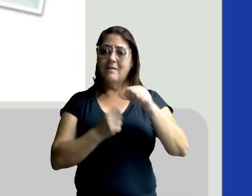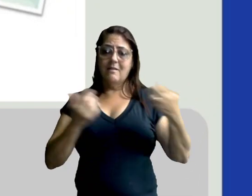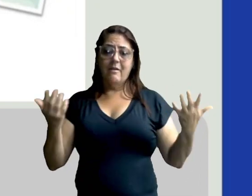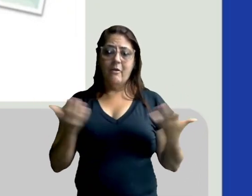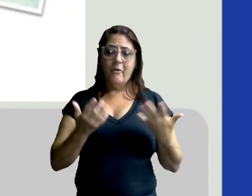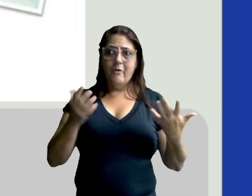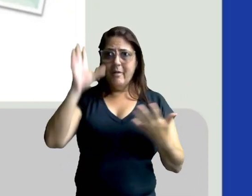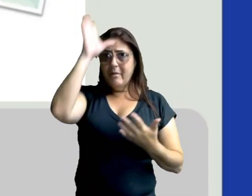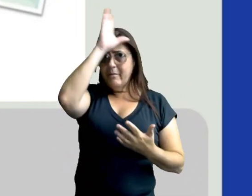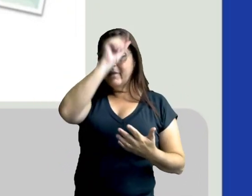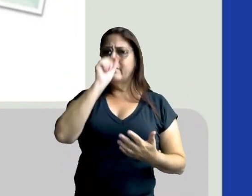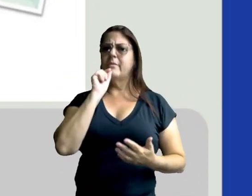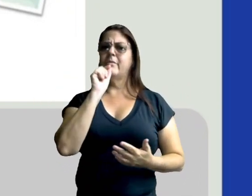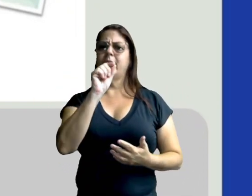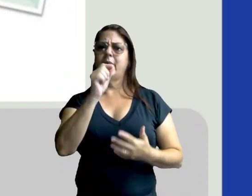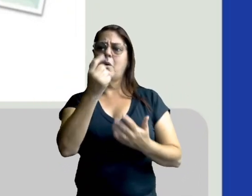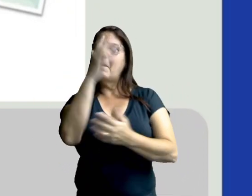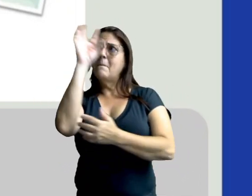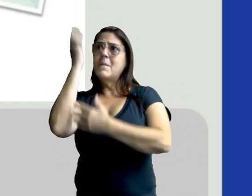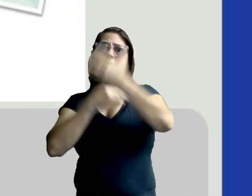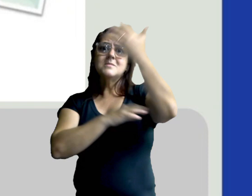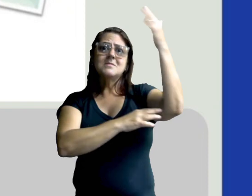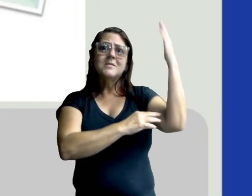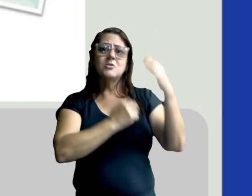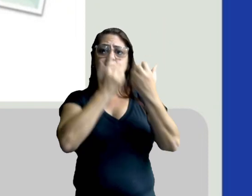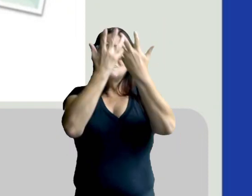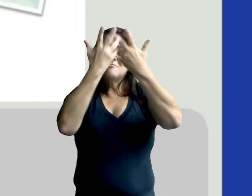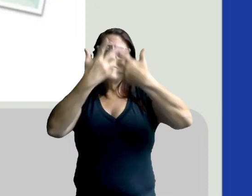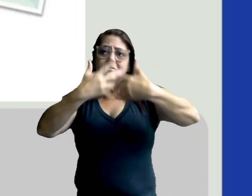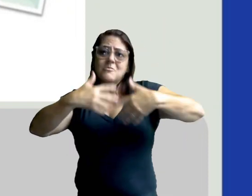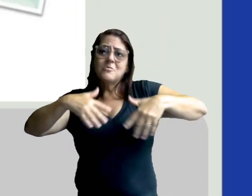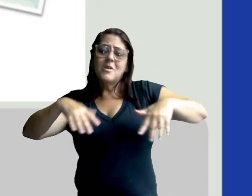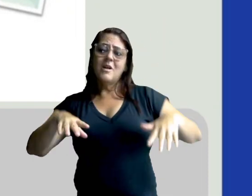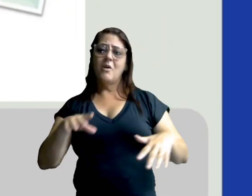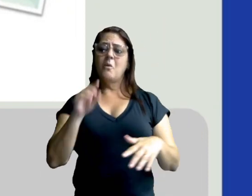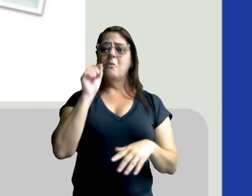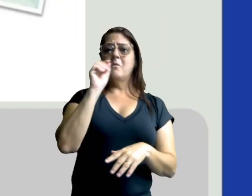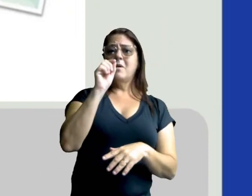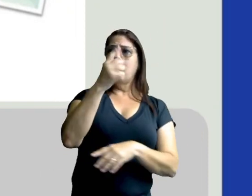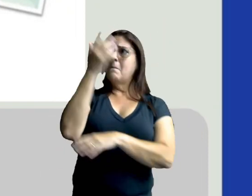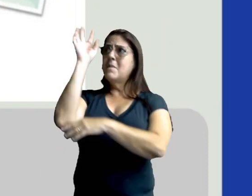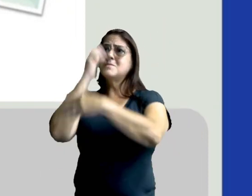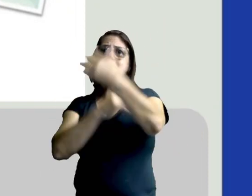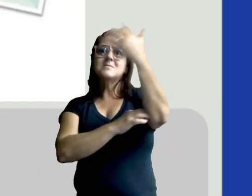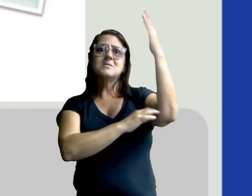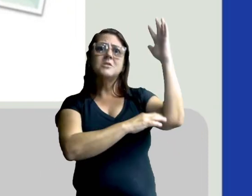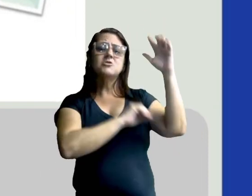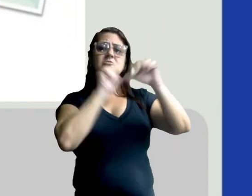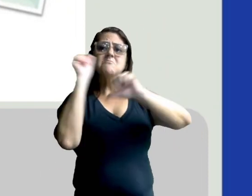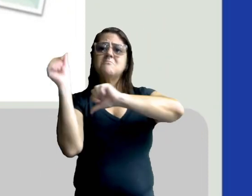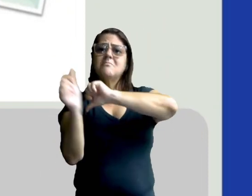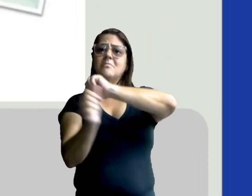aprender agora o que é uma paisagem natural e o que é uma paisagem